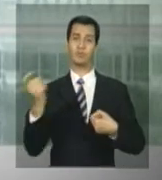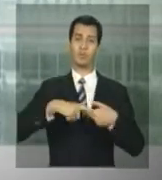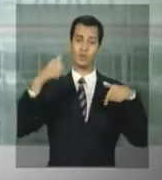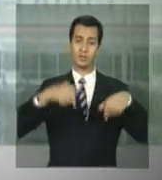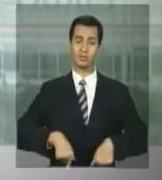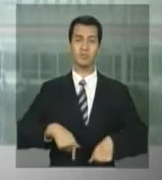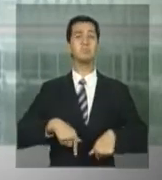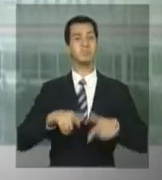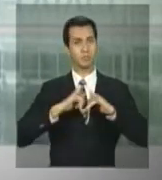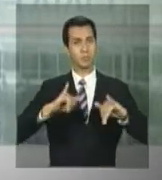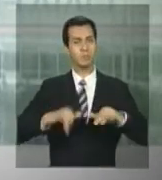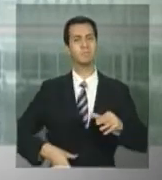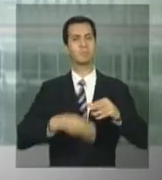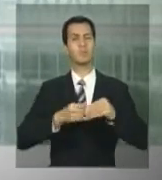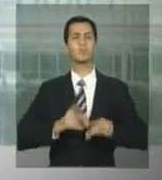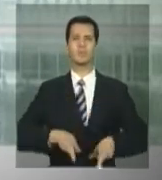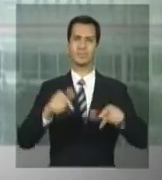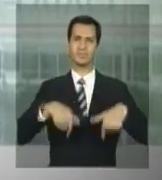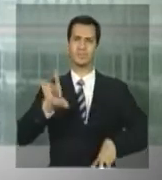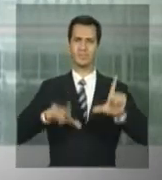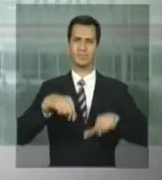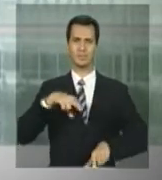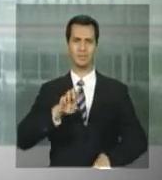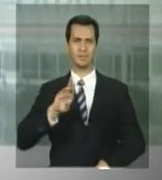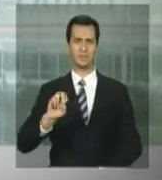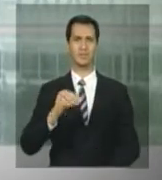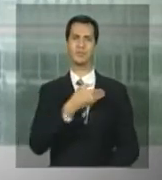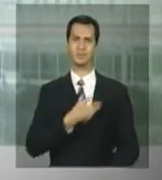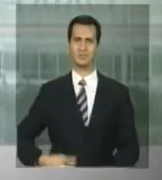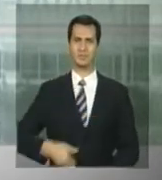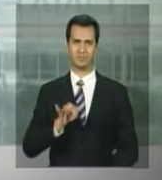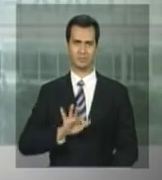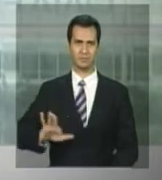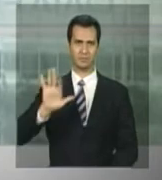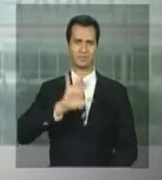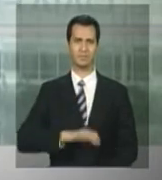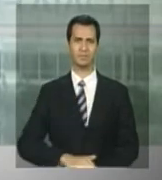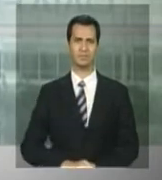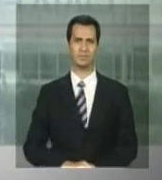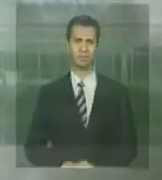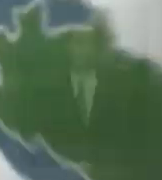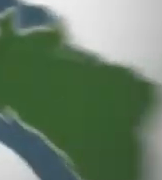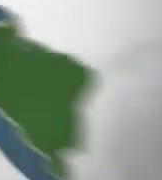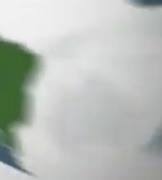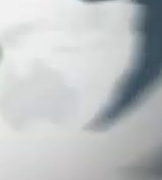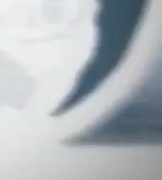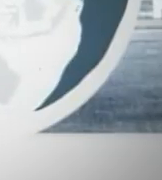momento com outras informações. Continue com a gente, NBR, a TV do Governo Federal.